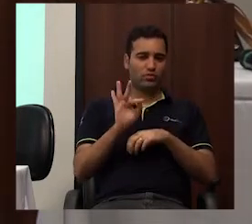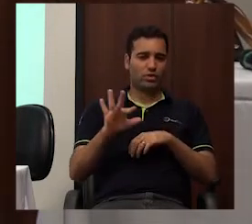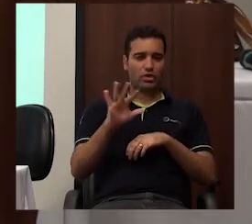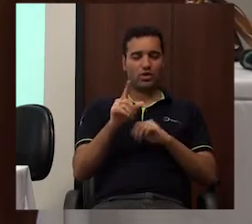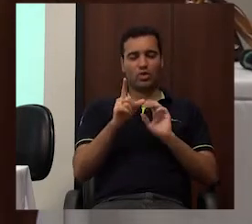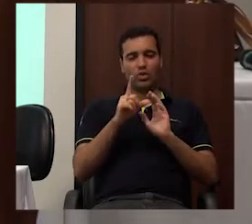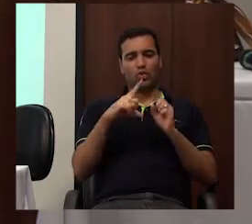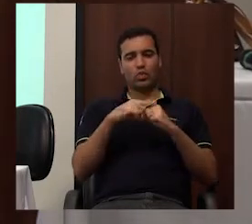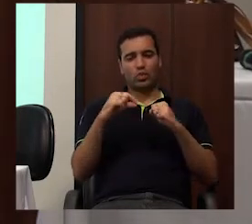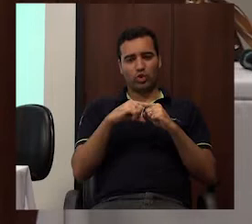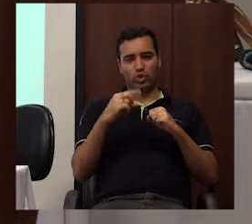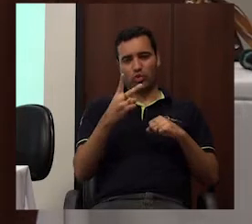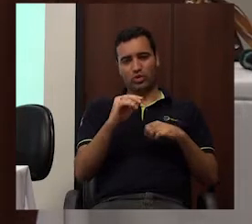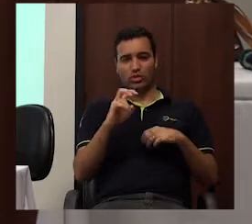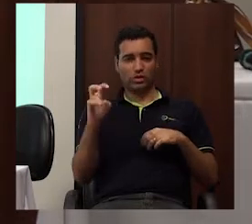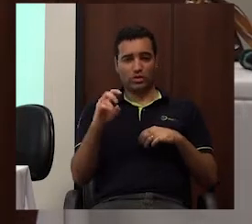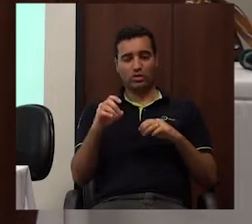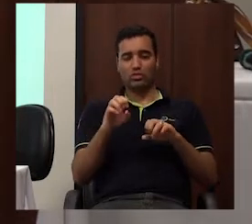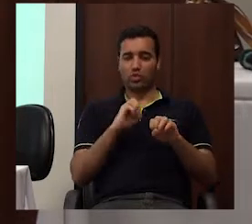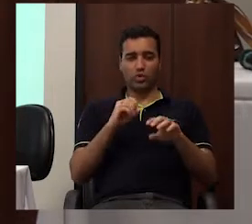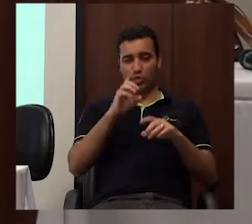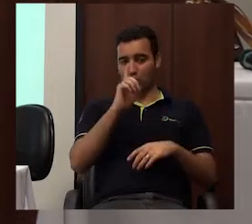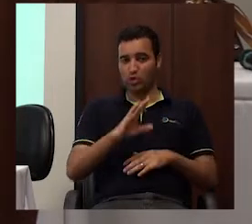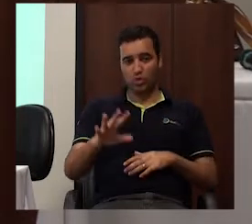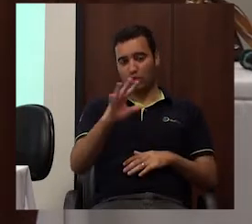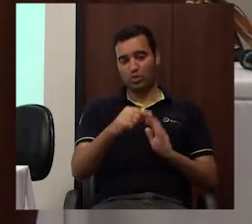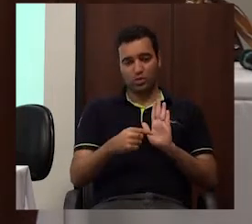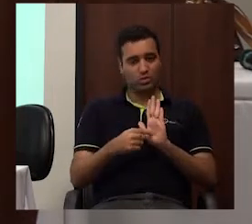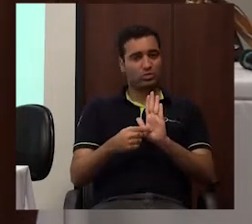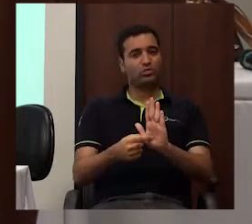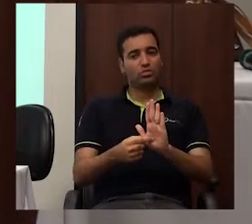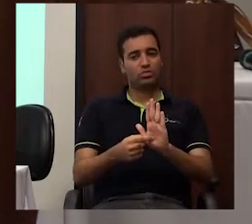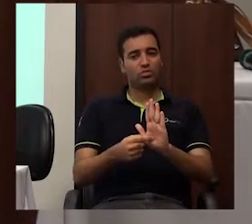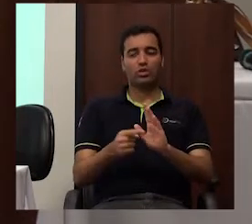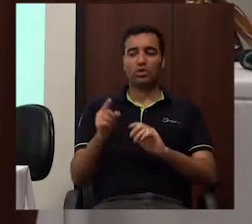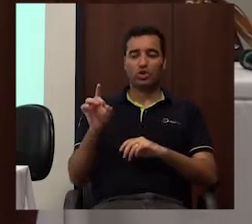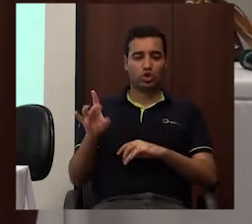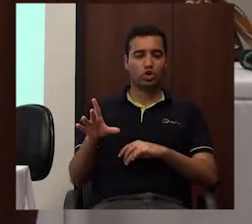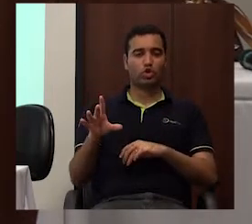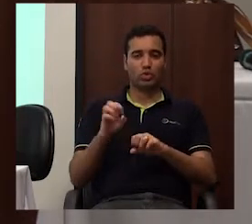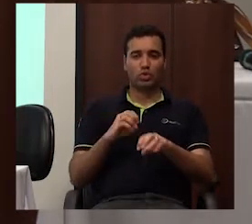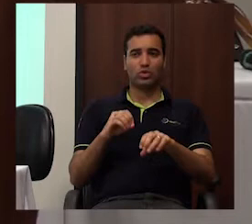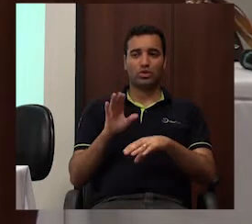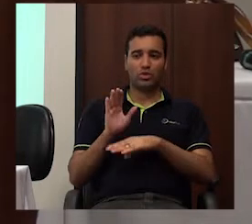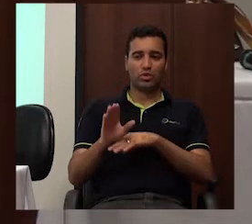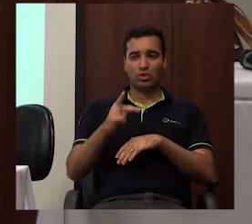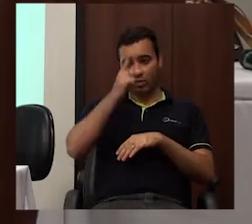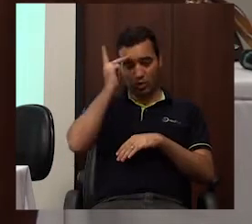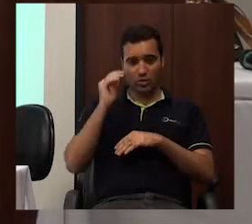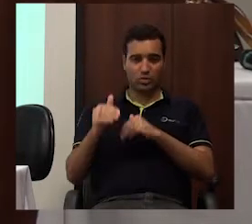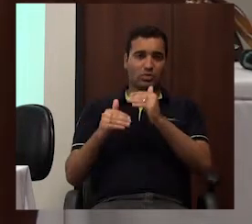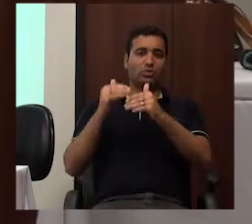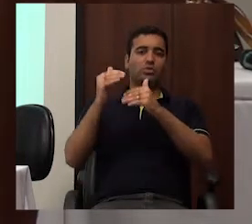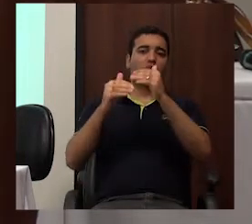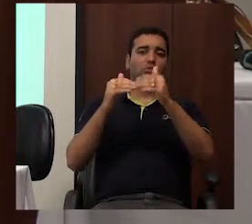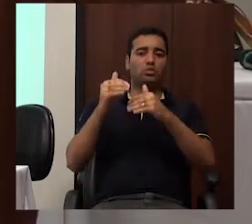205, que estipula que a educação é um direito de todos, pois apenas a educação garante o pleno desenvolvimento da pessoa, o exercício